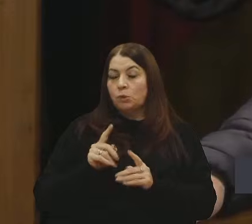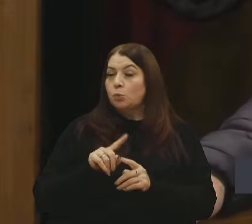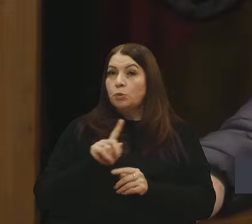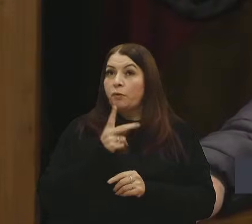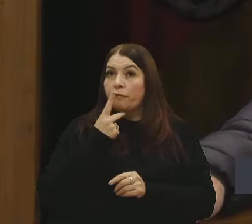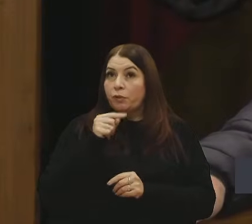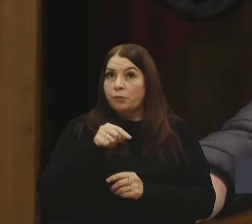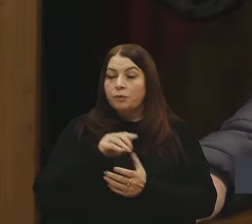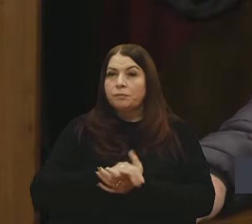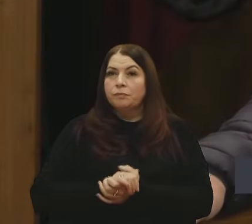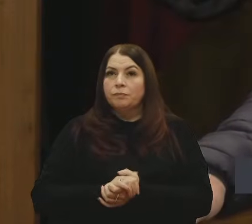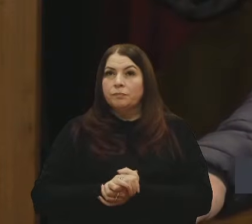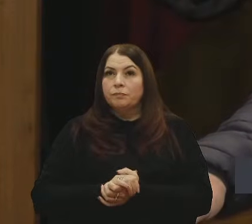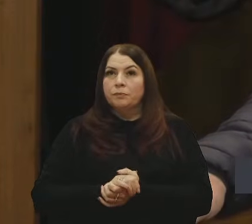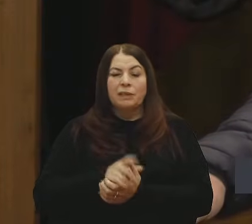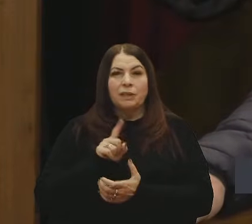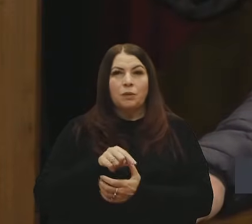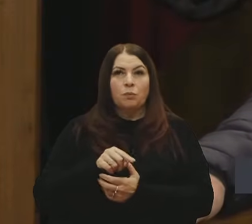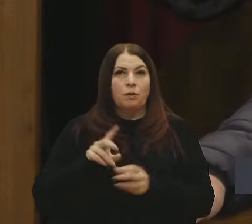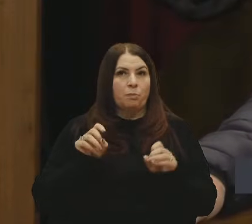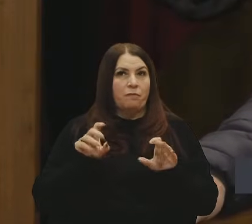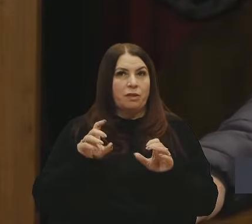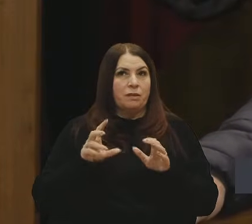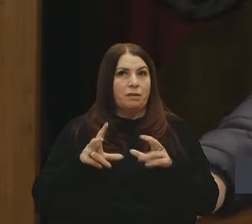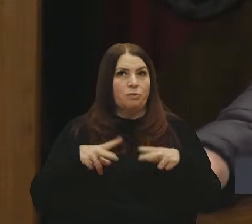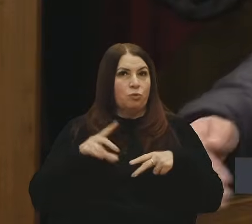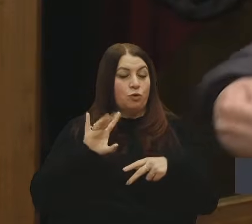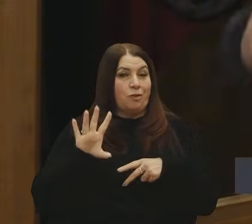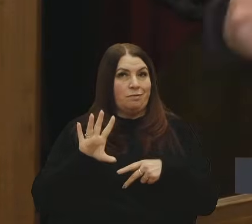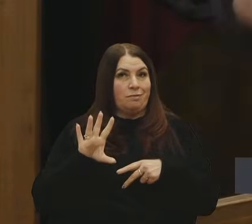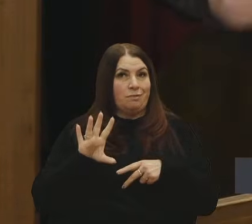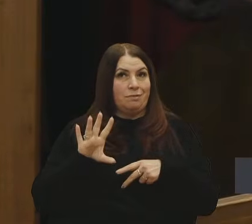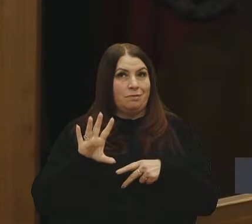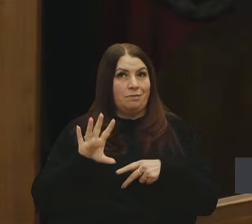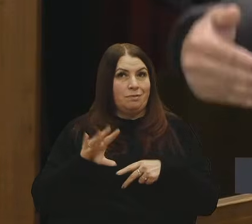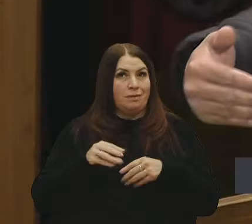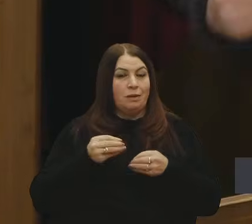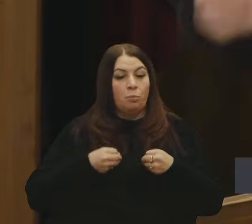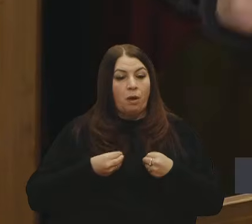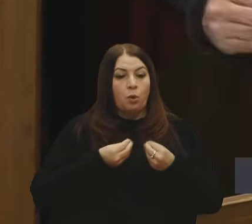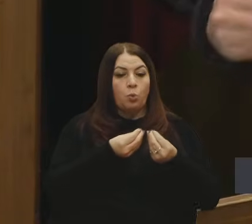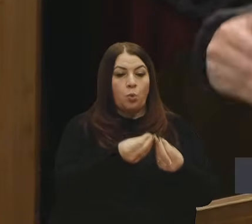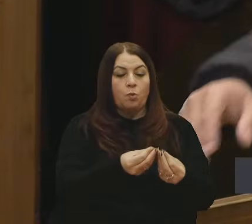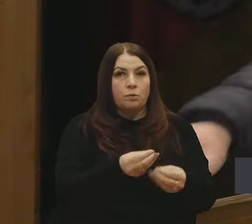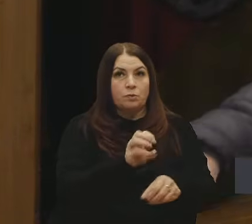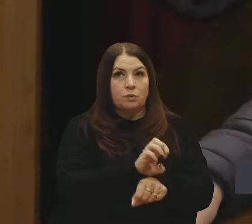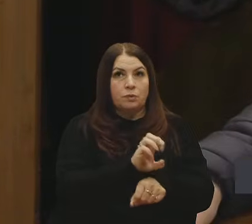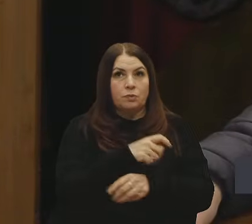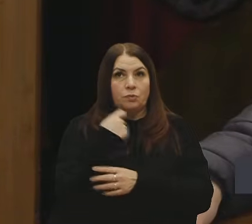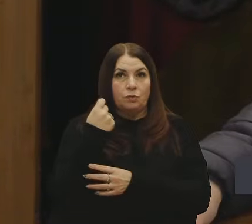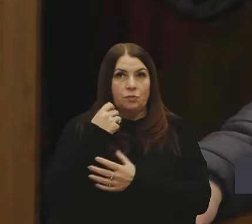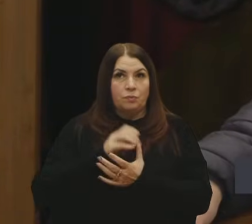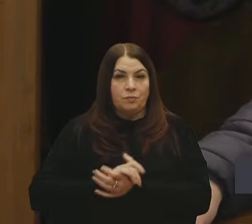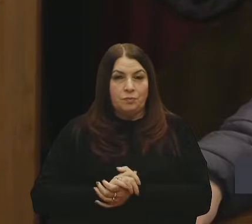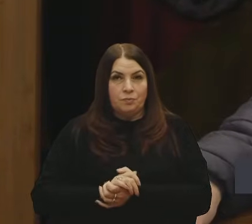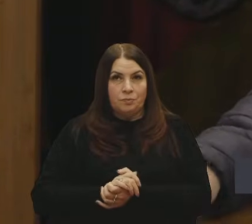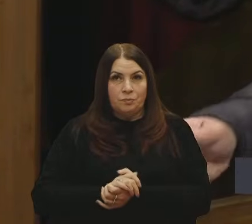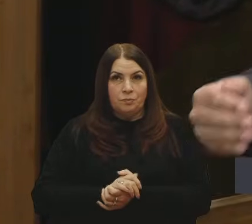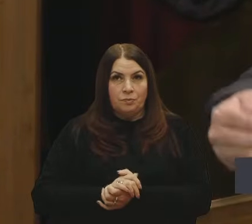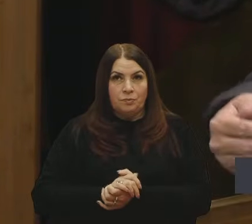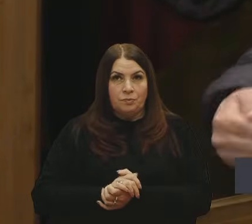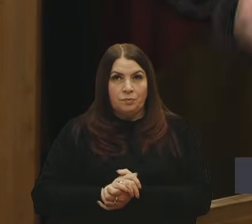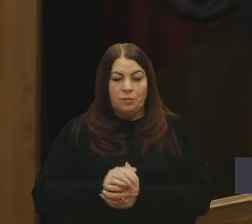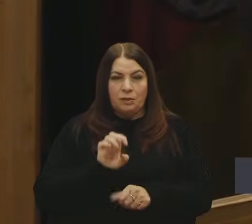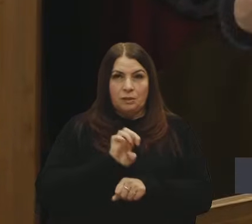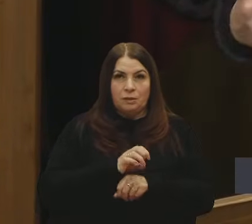falou aqui, que não é uma privatização, é uma doação do Estado do Rio Grande do Sul. O Estado